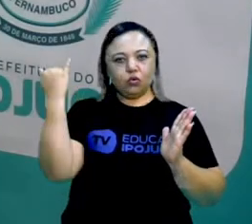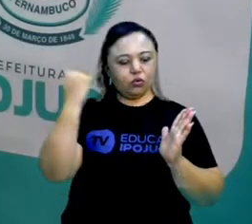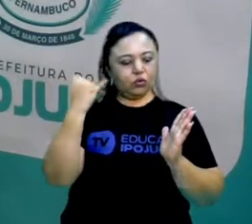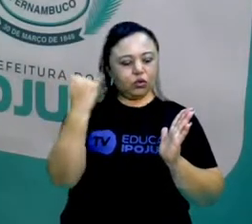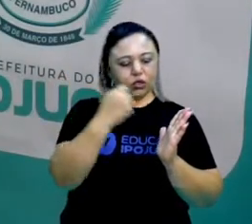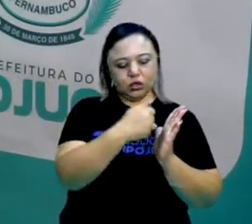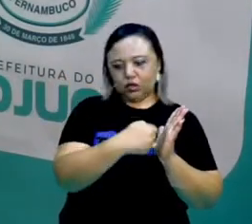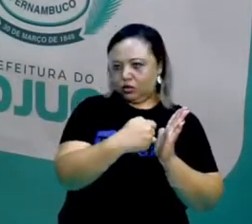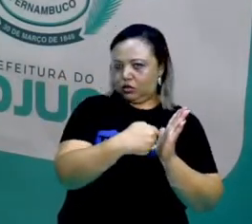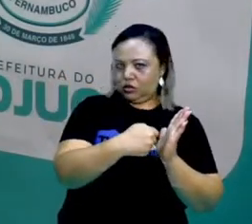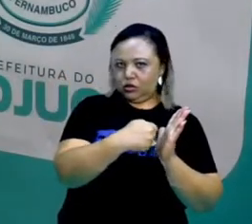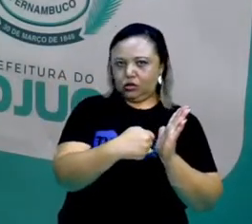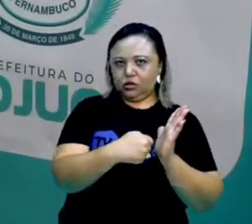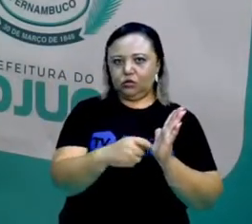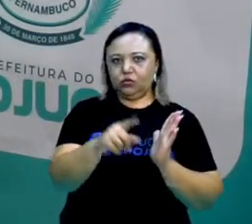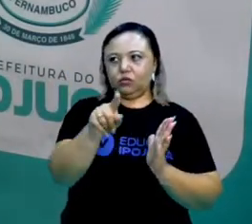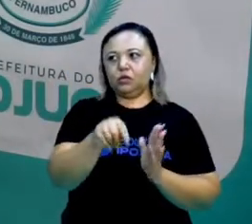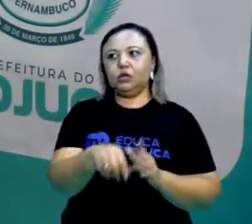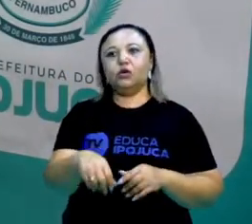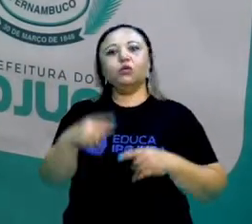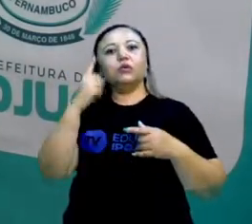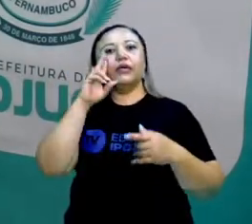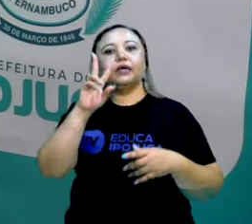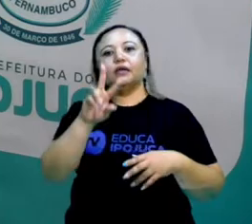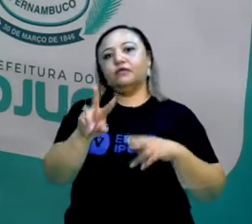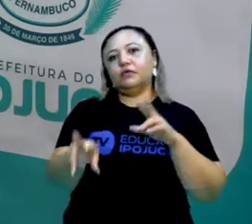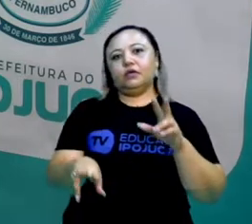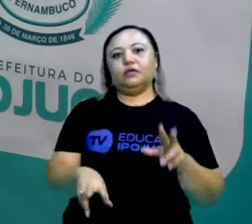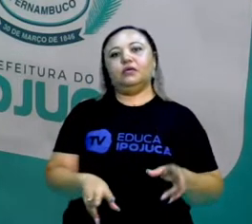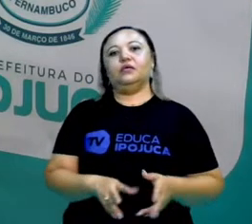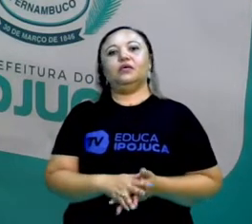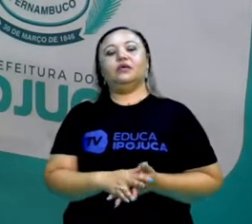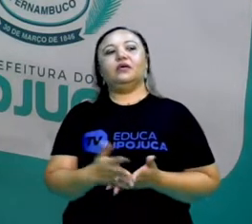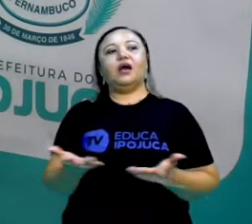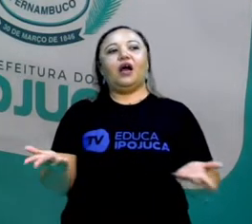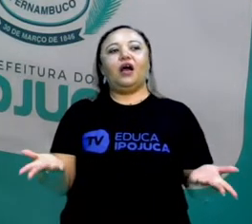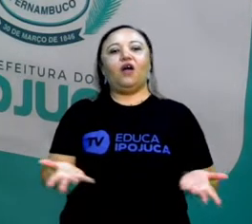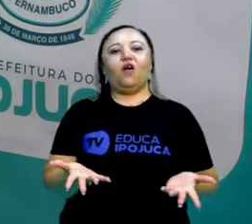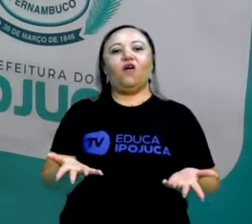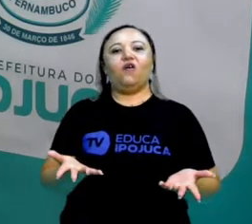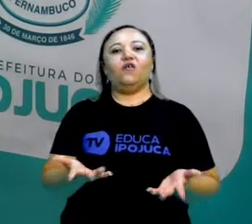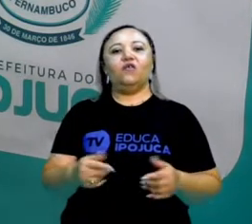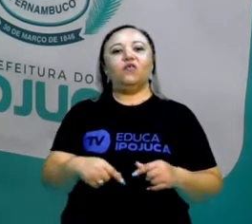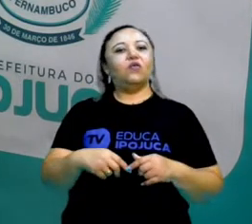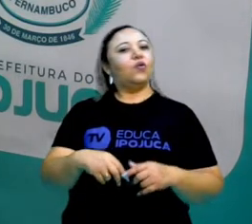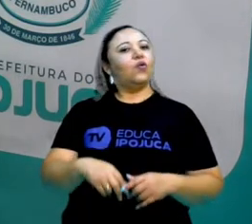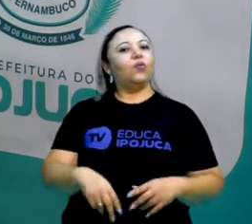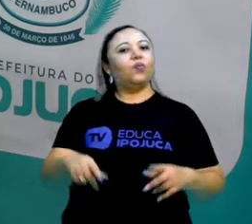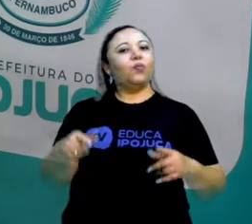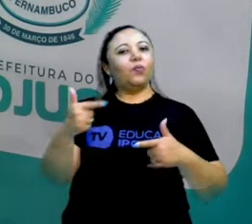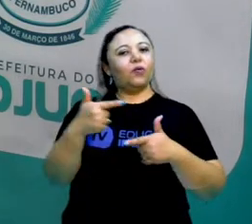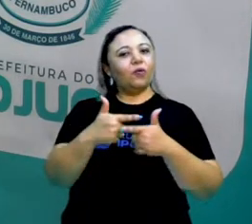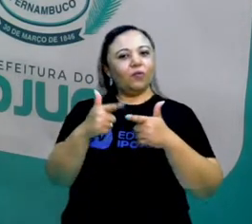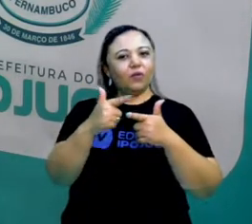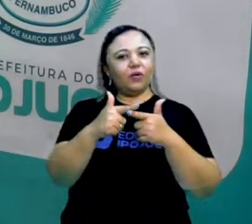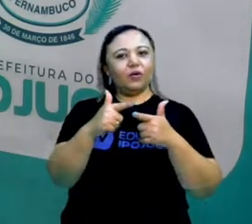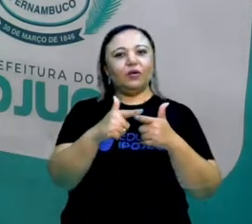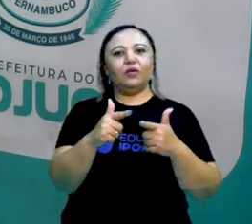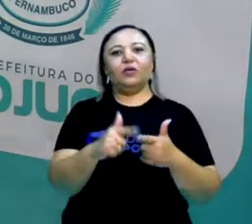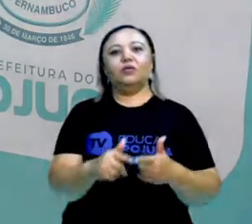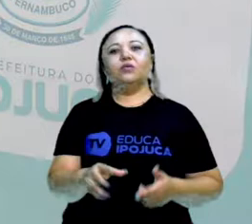uma narrativa em terceira pessoa. Ok, pessoal? E aí, olha, o conflito, a existência de